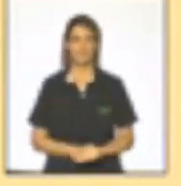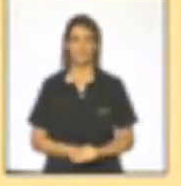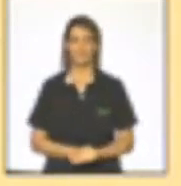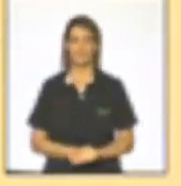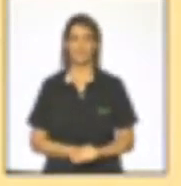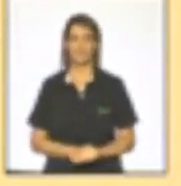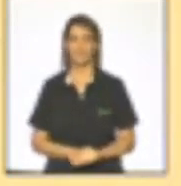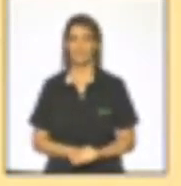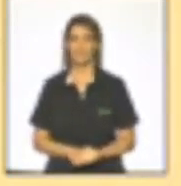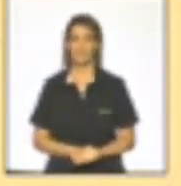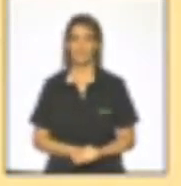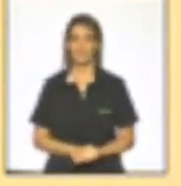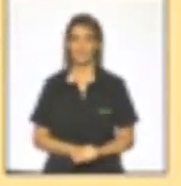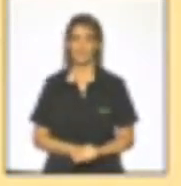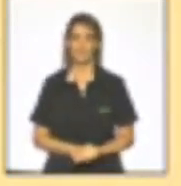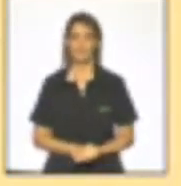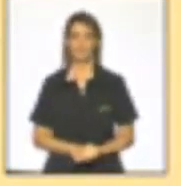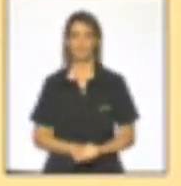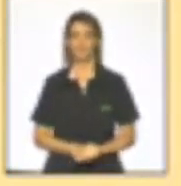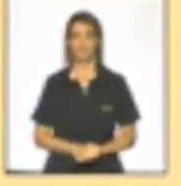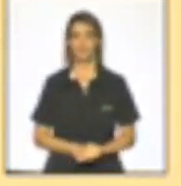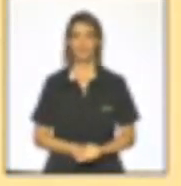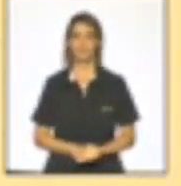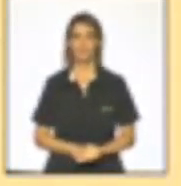última camada.